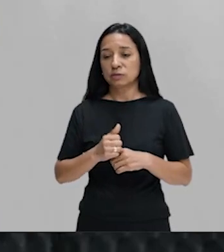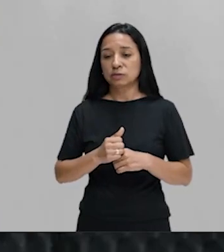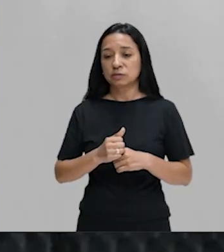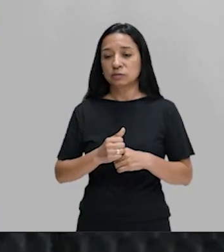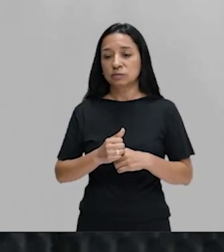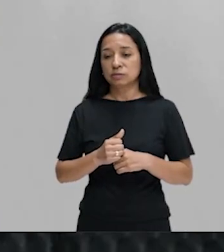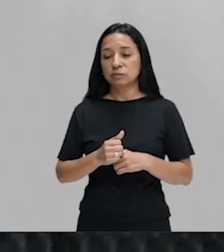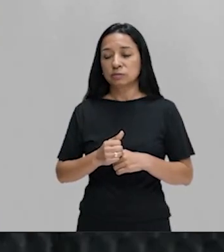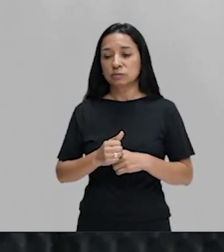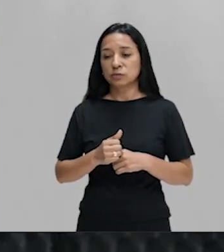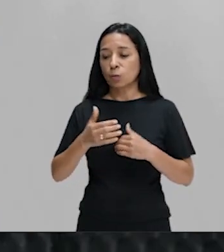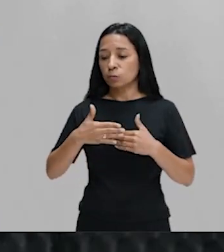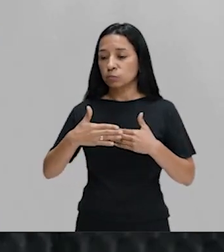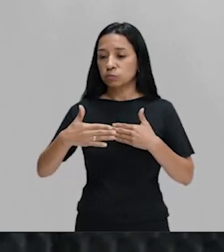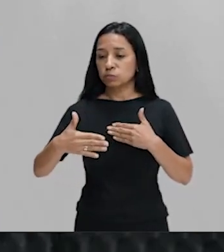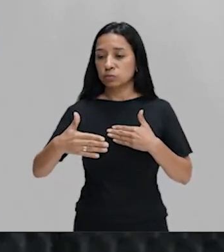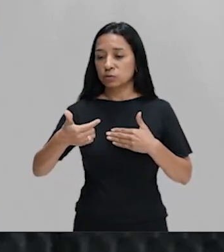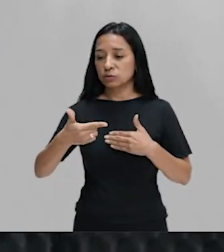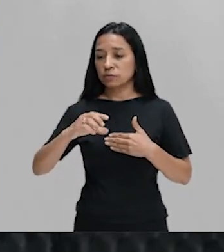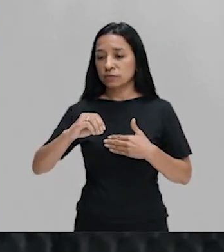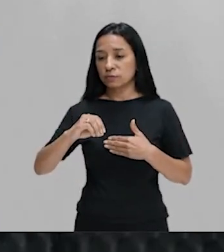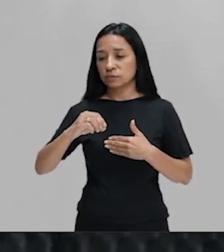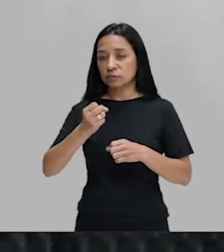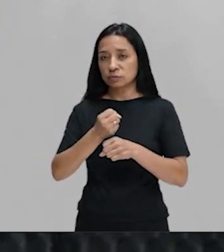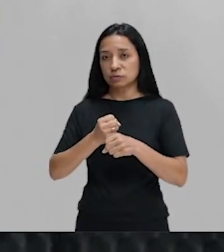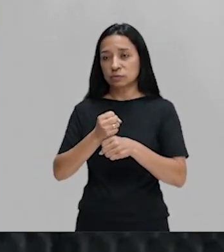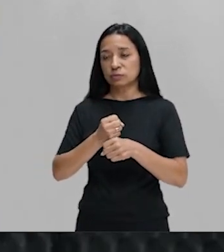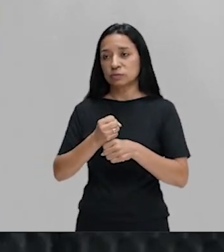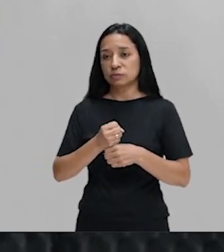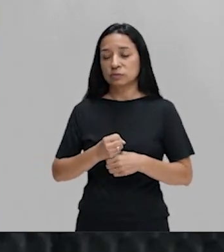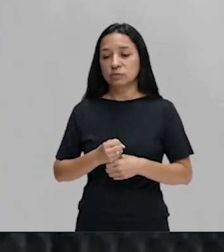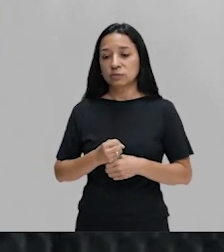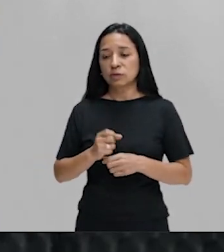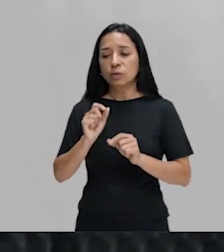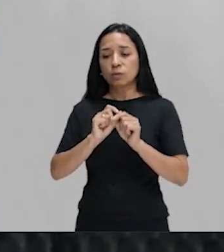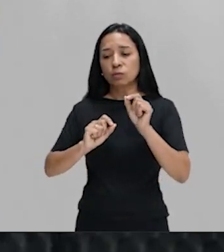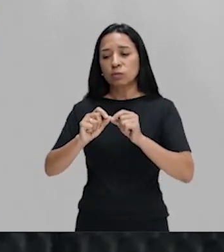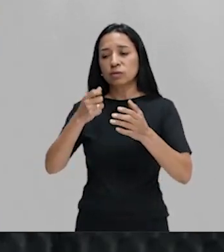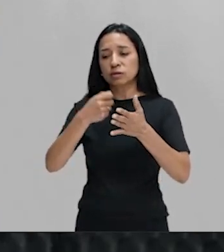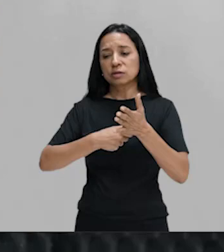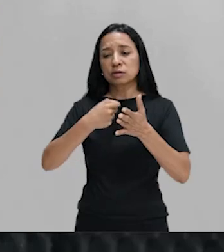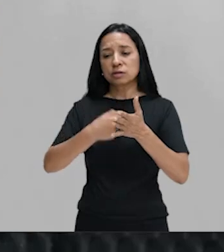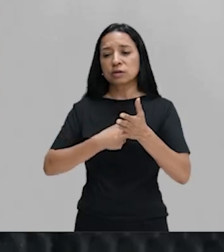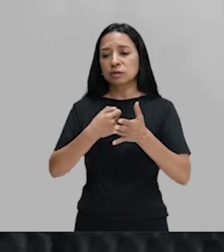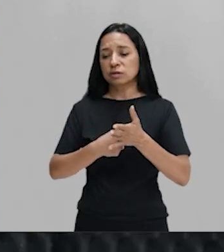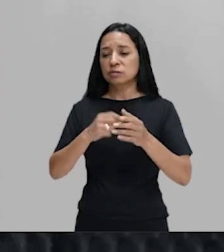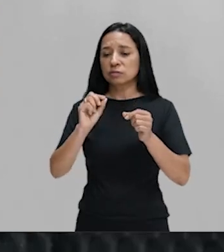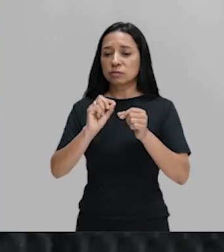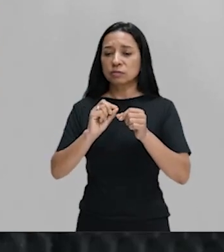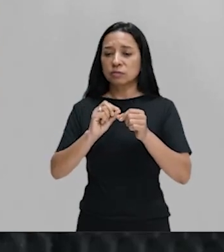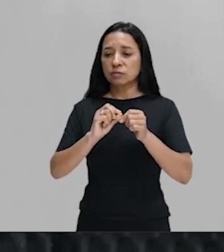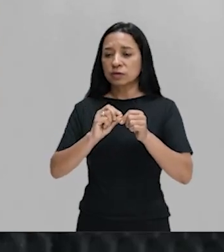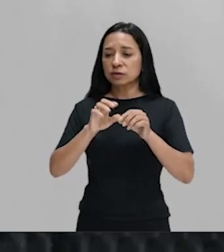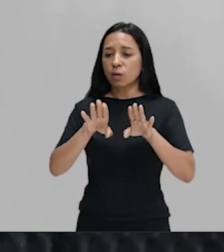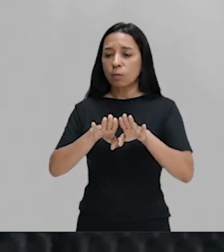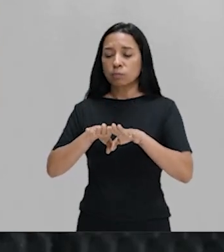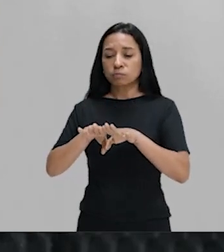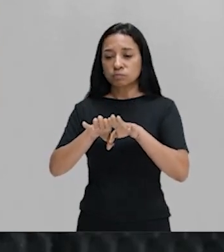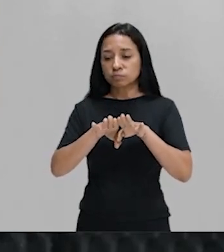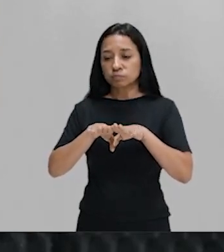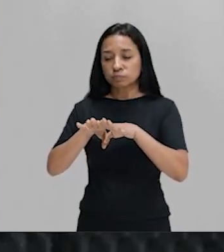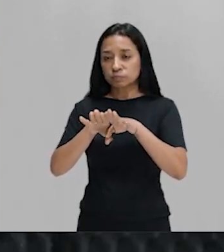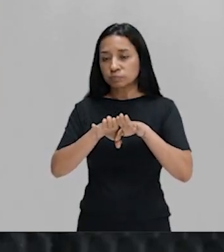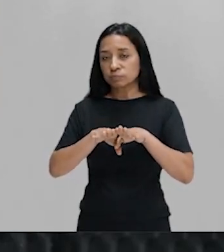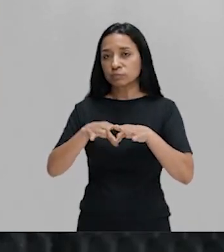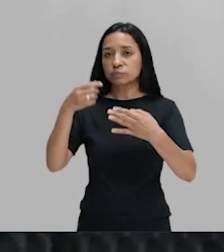O que os Estados Unidos tentaram ali, durante esses 20 anos, foi construir uma estabilidade.